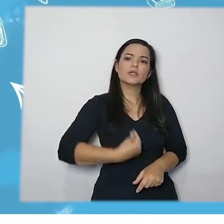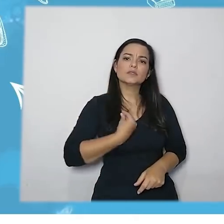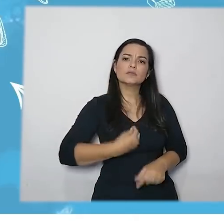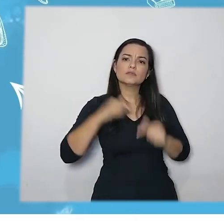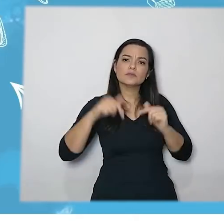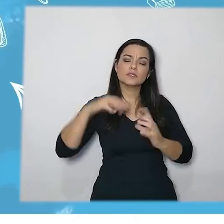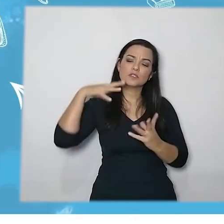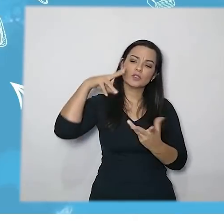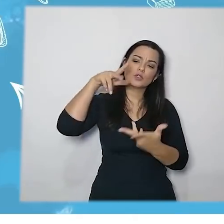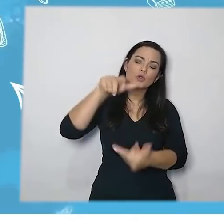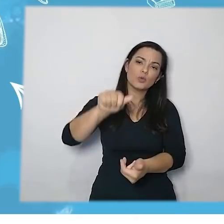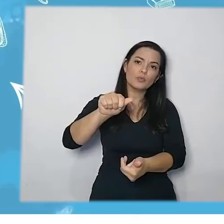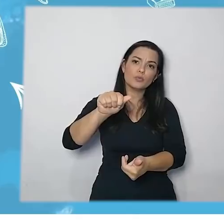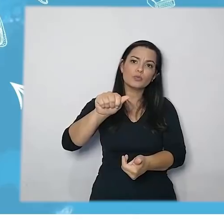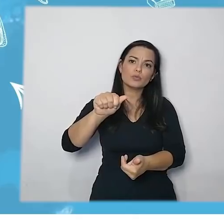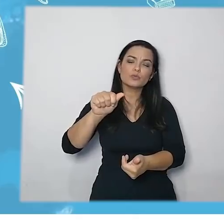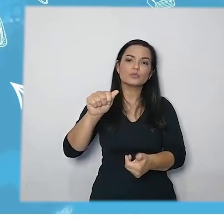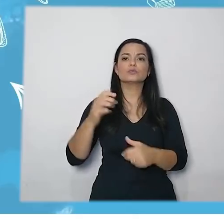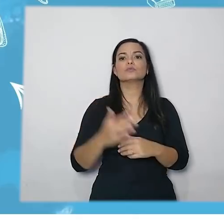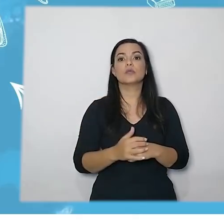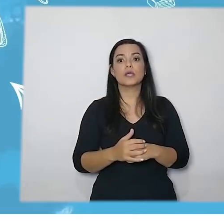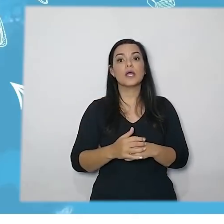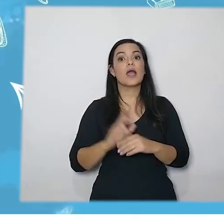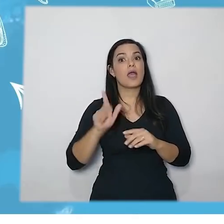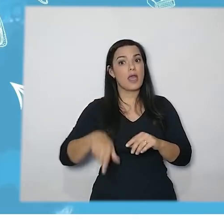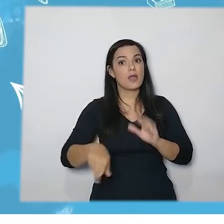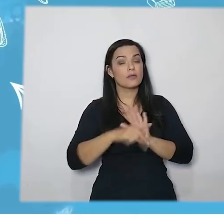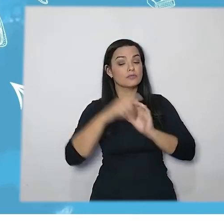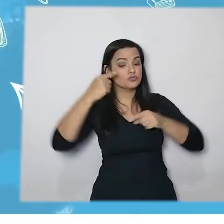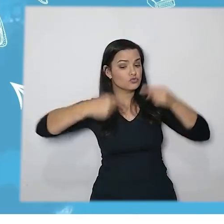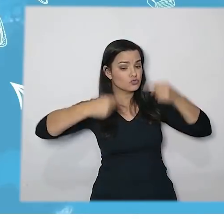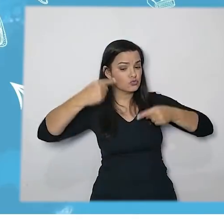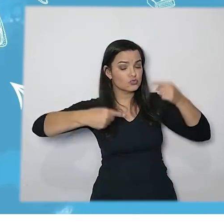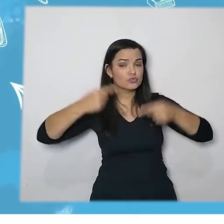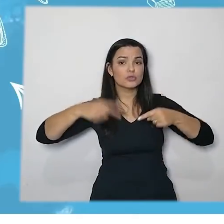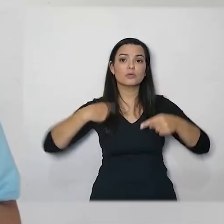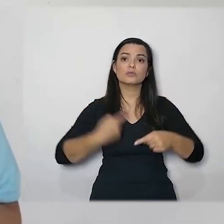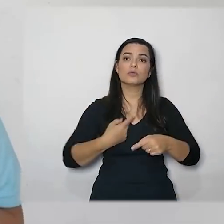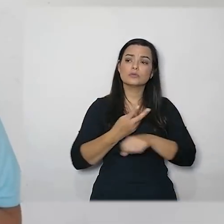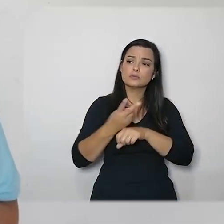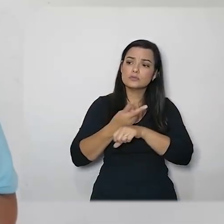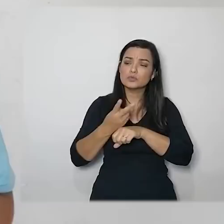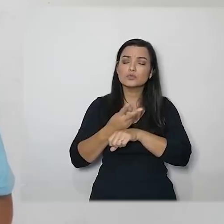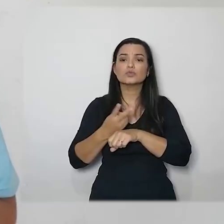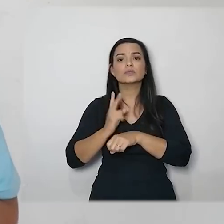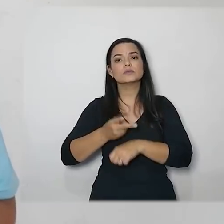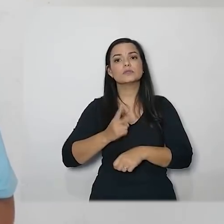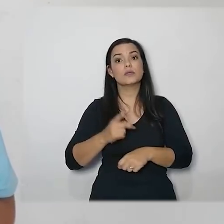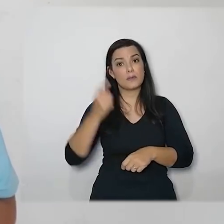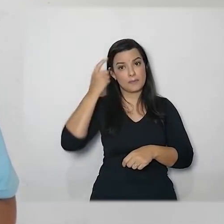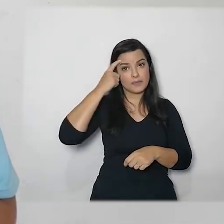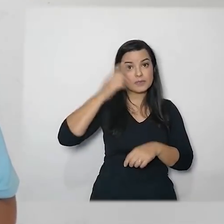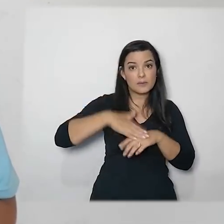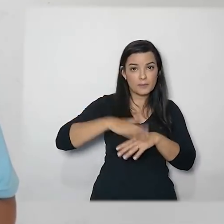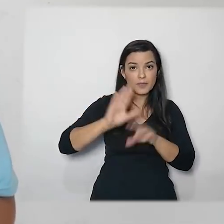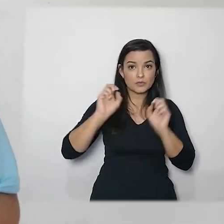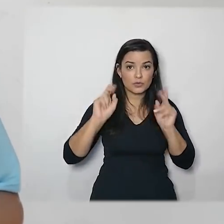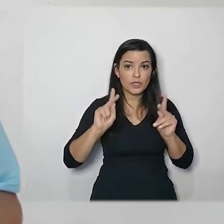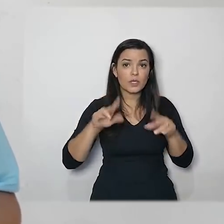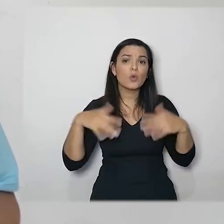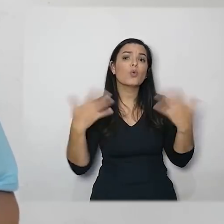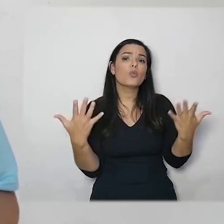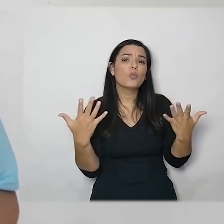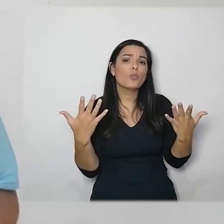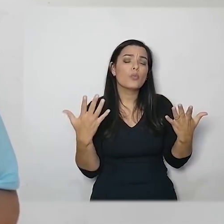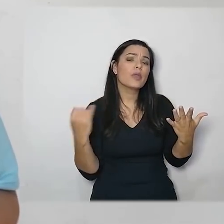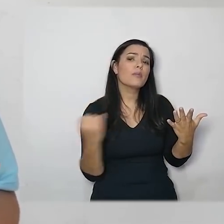nós temos buscado aí em vários momentos do programa, então vamos pensar mais um pouquinho sobre isso, tá bom? Qual